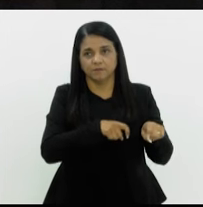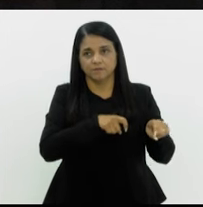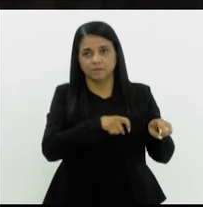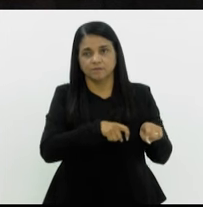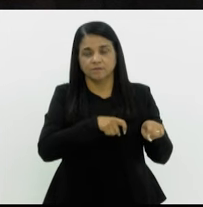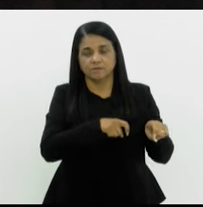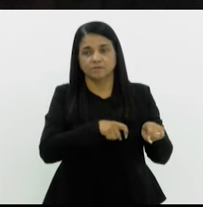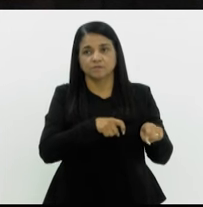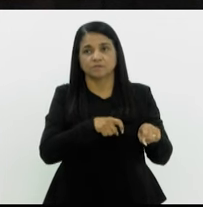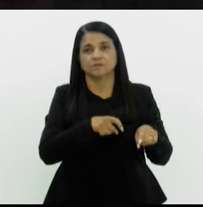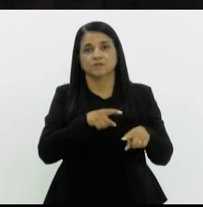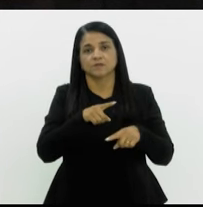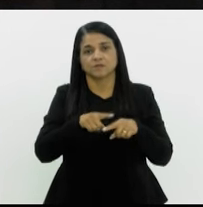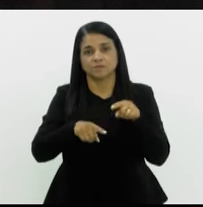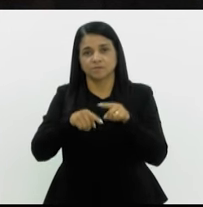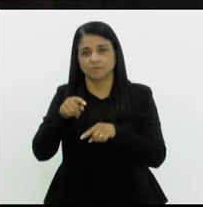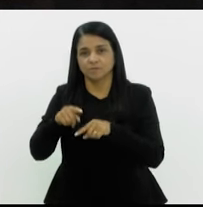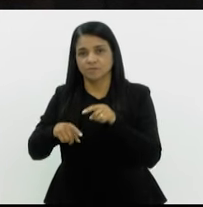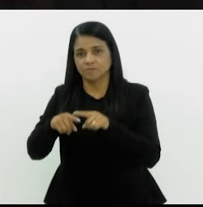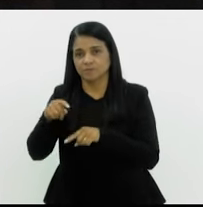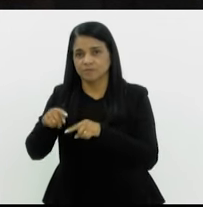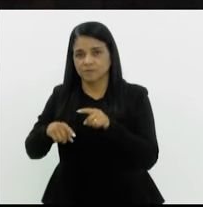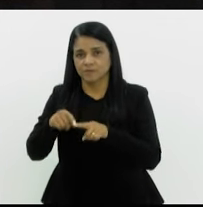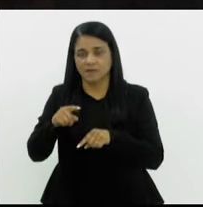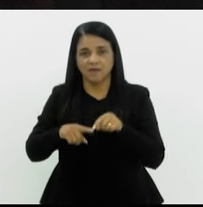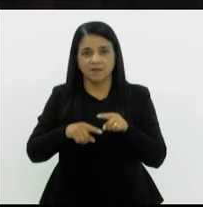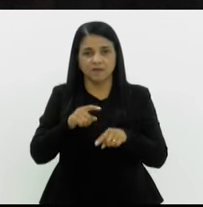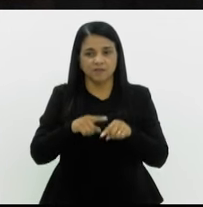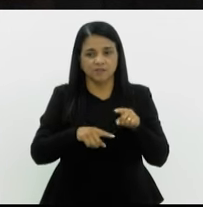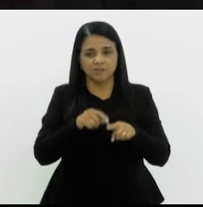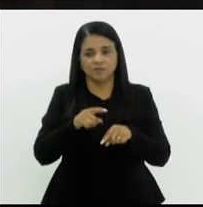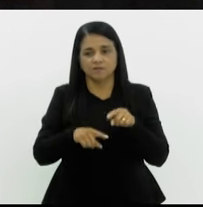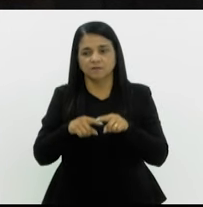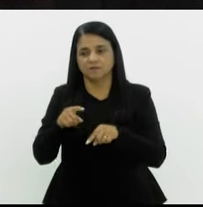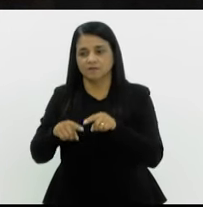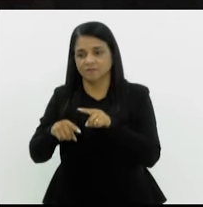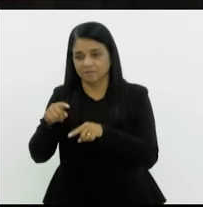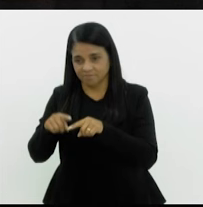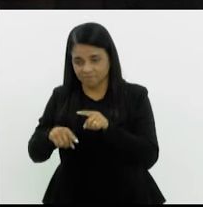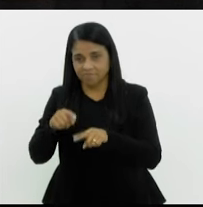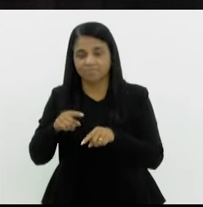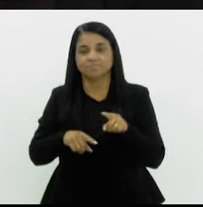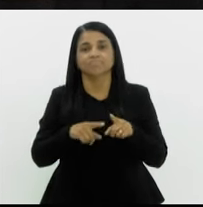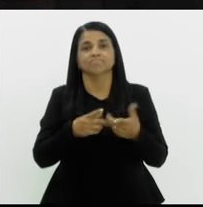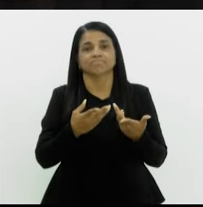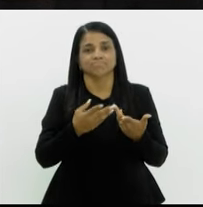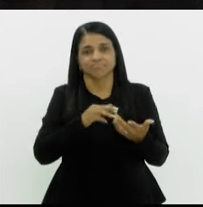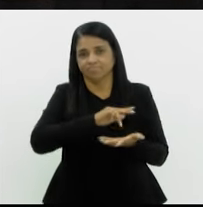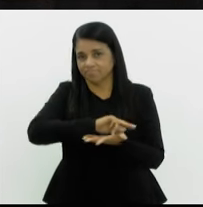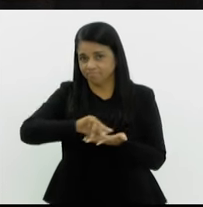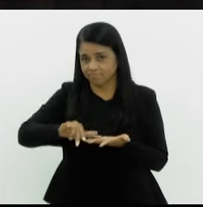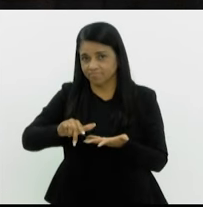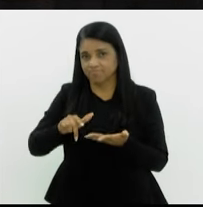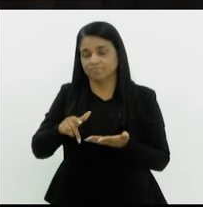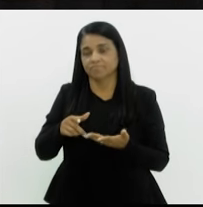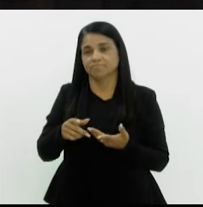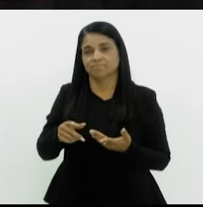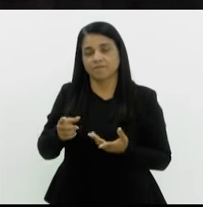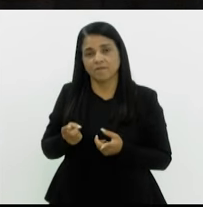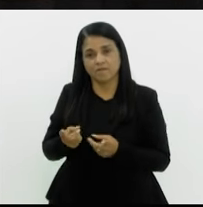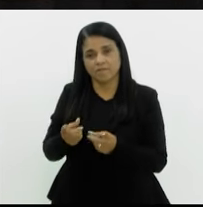principalmente aqueles produtos que dão com mais intensidade nas regiões